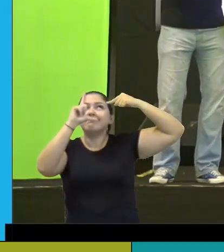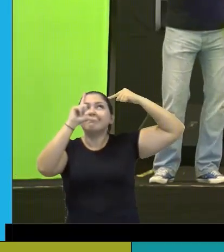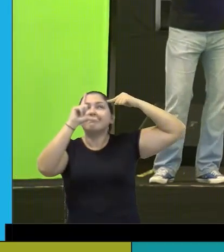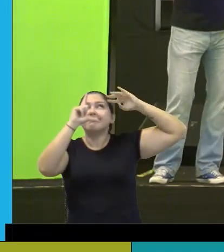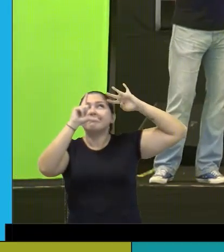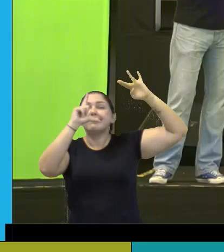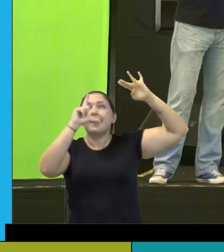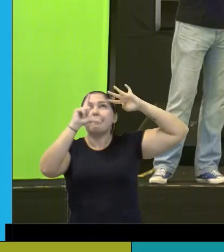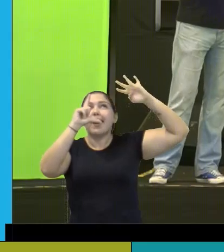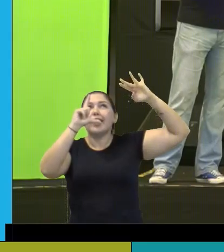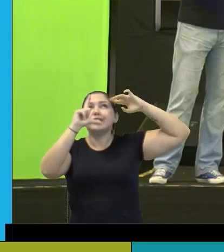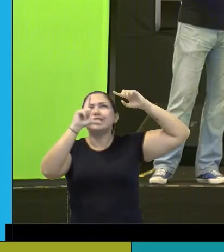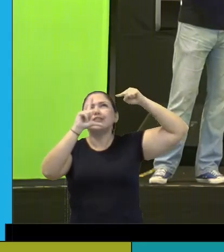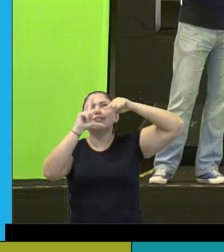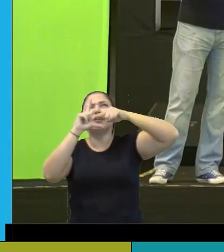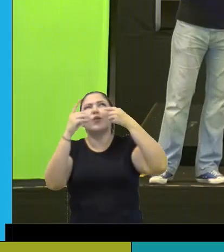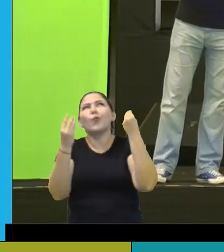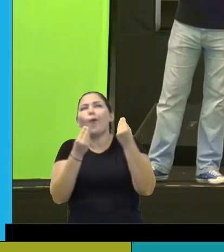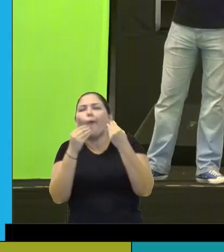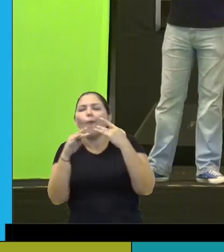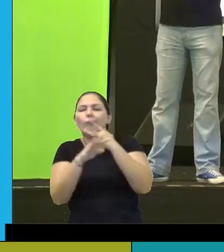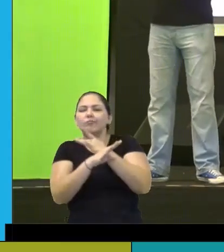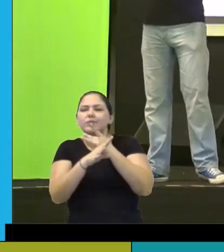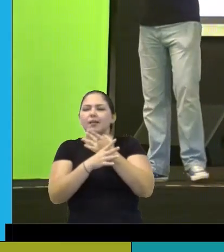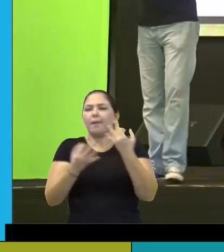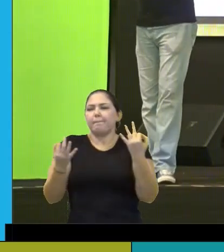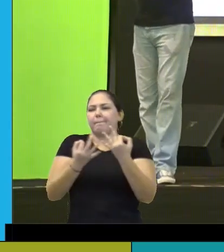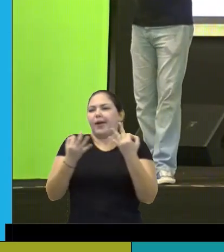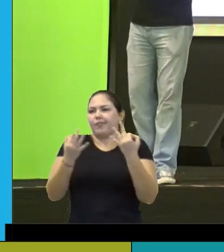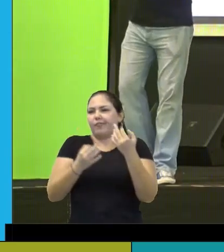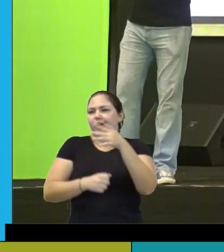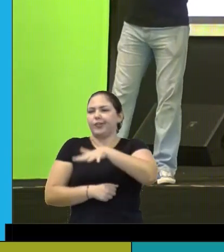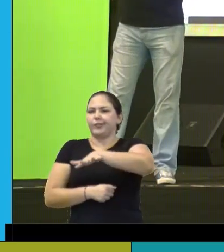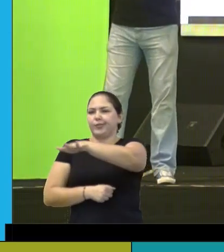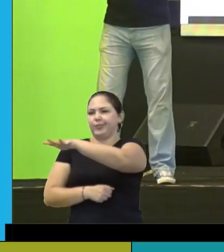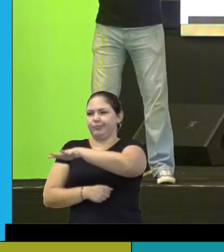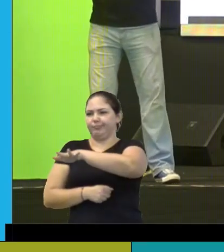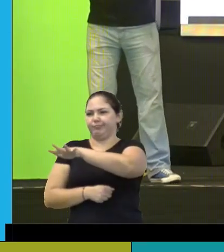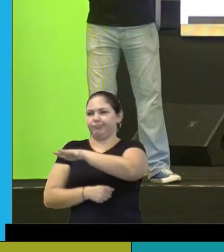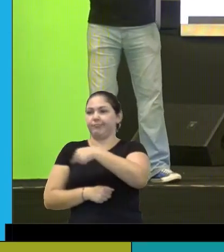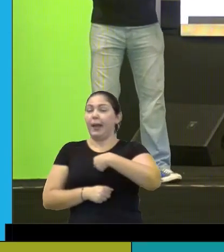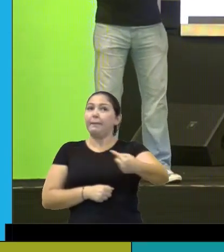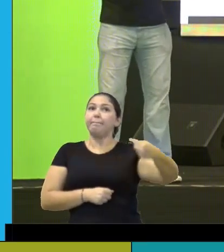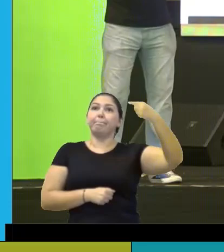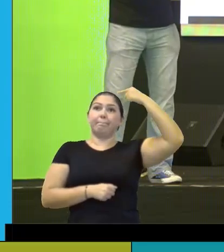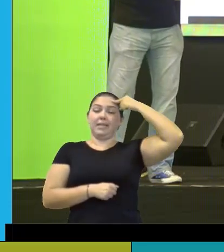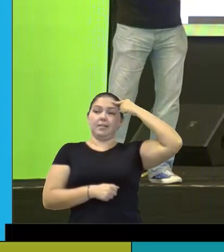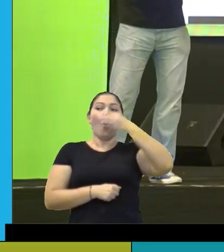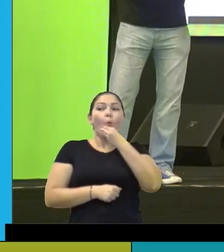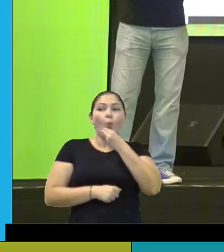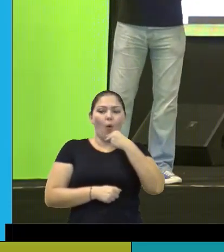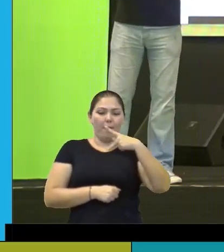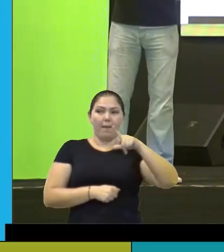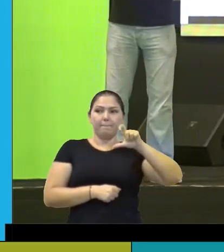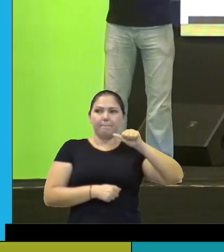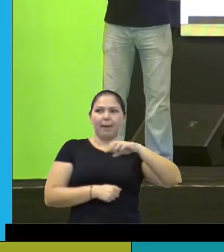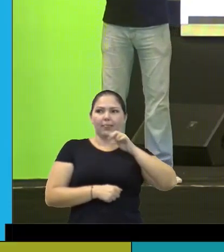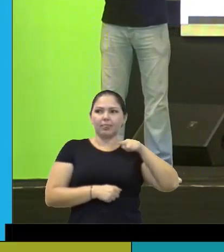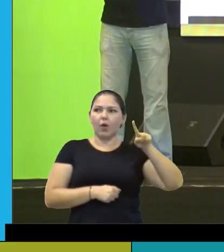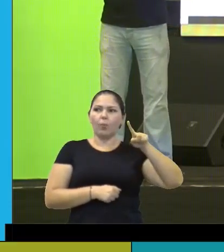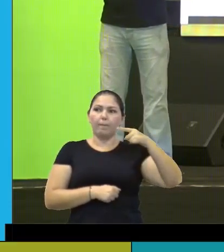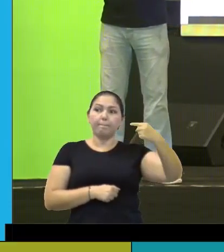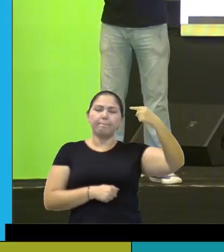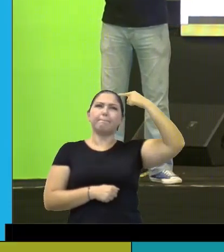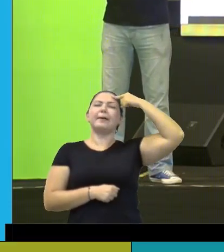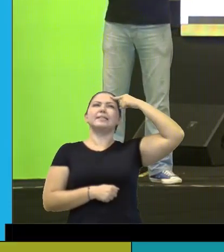no caso, os filósofos. Os filósofos seriam os únicos capazes de conduzir a cidade a esse ideal